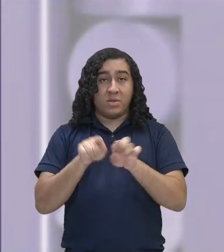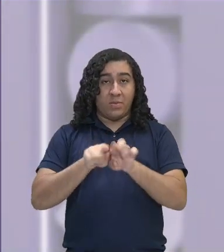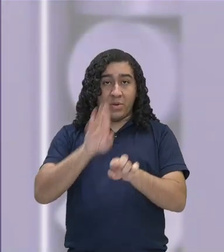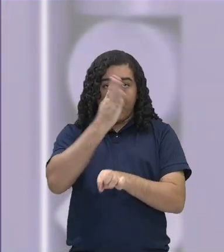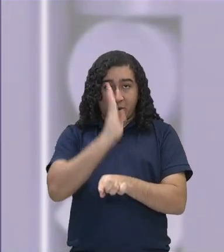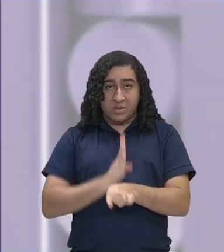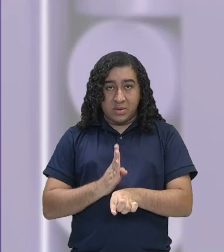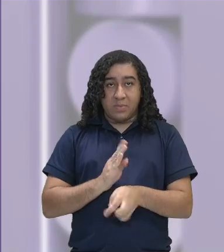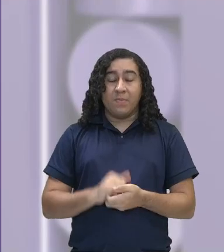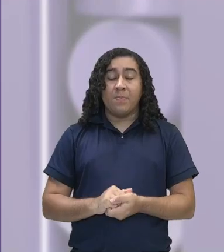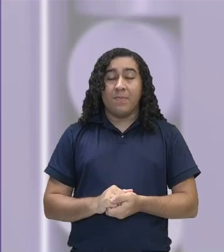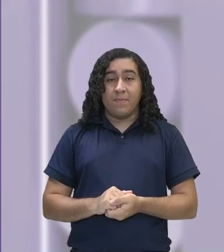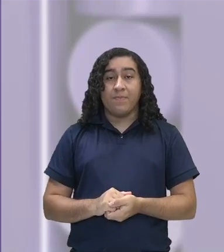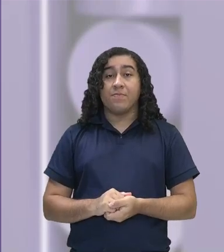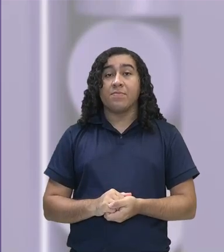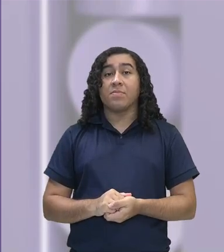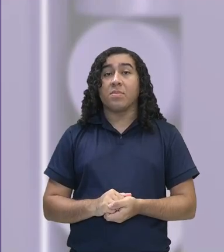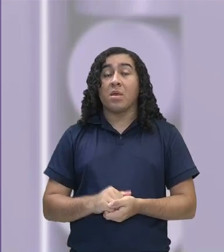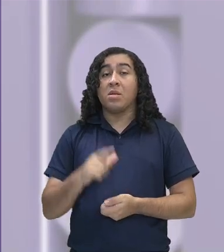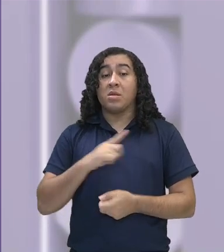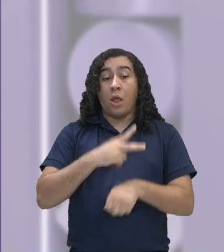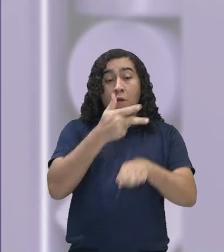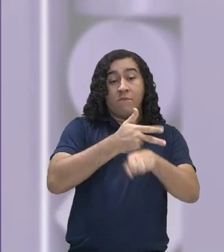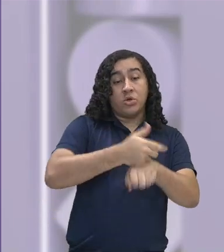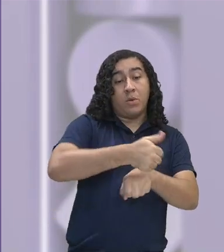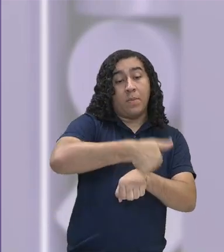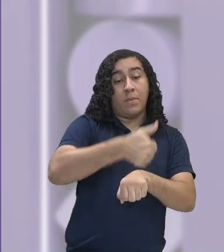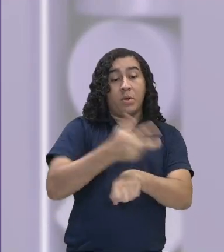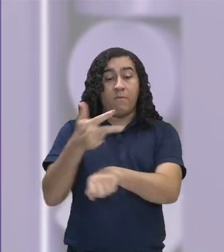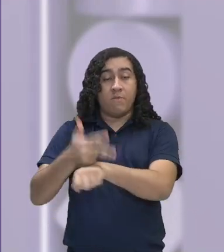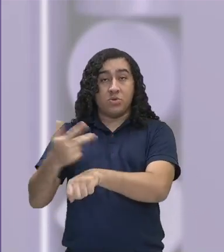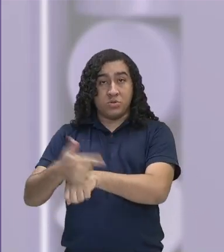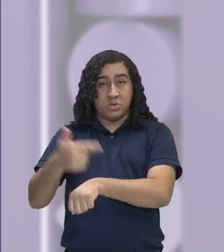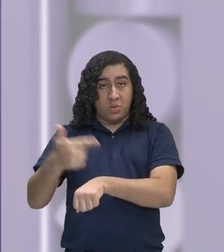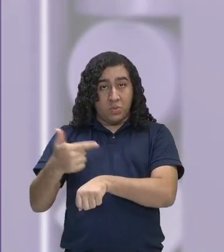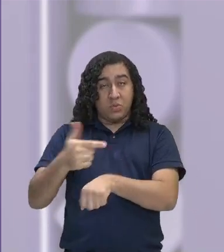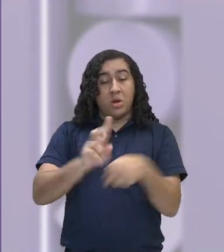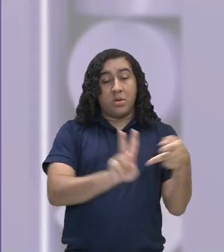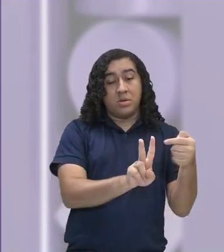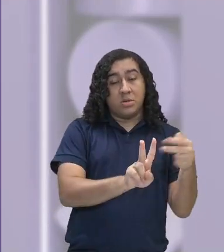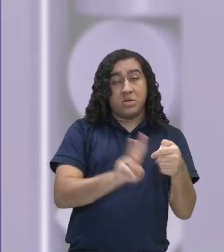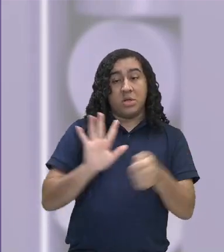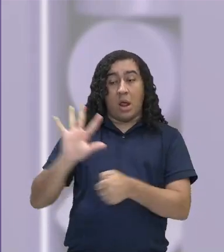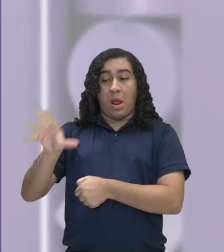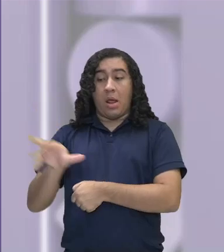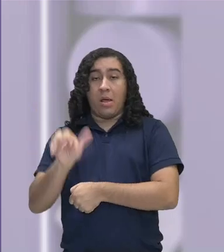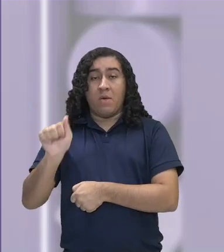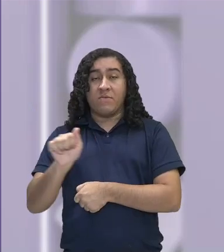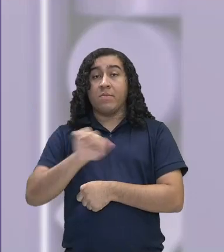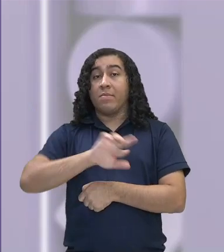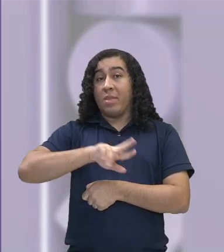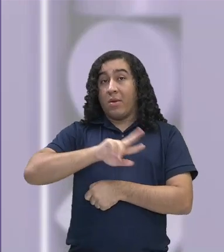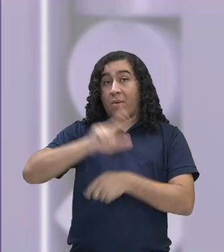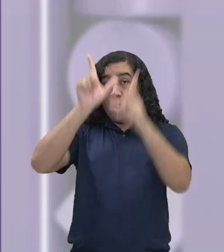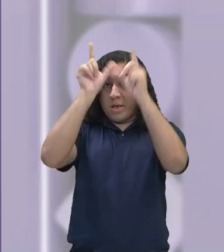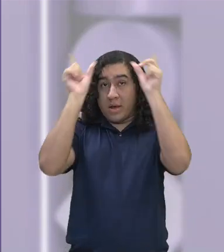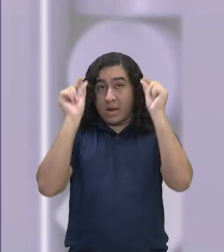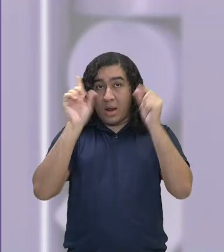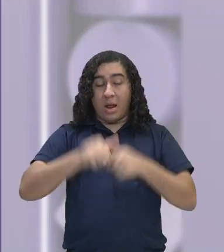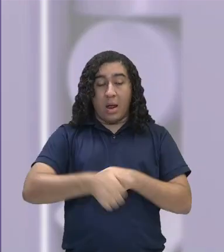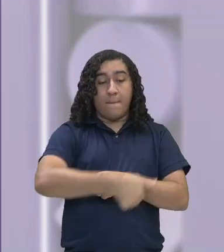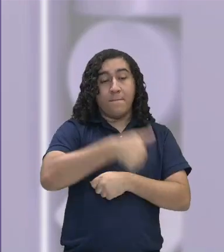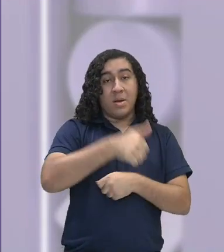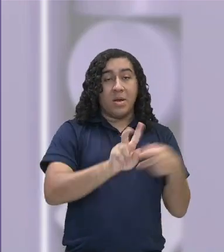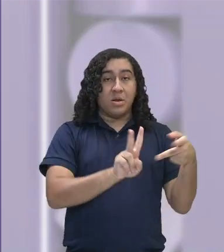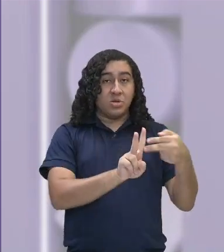Então nós tivemos aí 2 exemplos de mitologias, né? Não mitologias gregas, mas a primeira mitologia indígena, aqui do